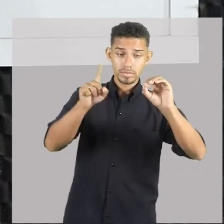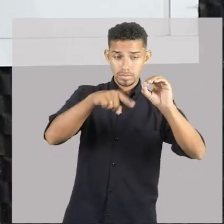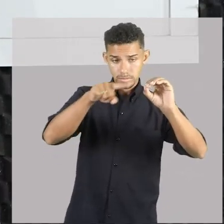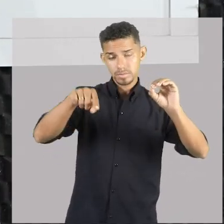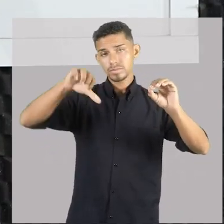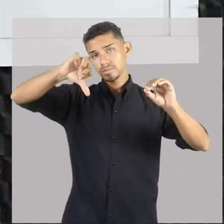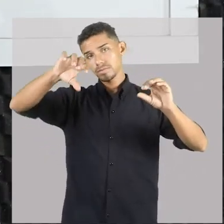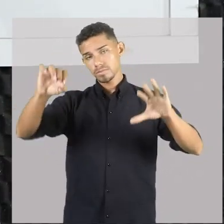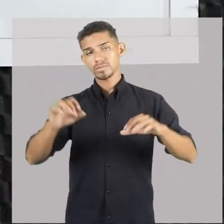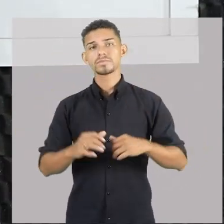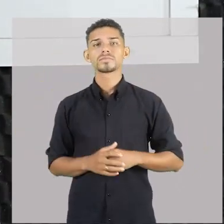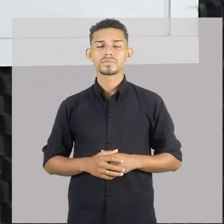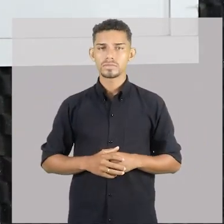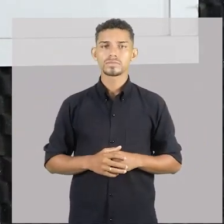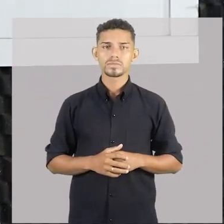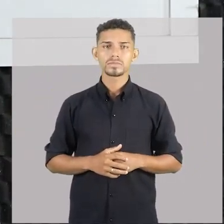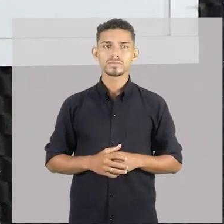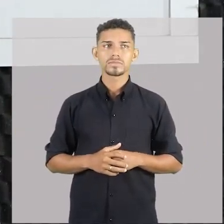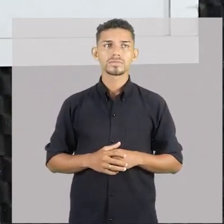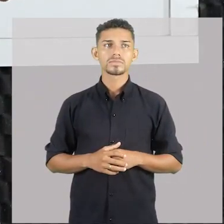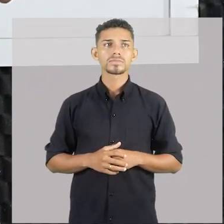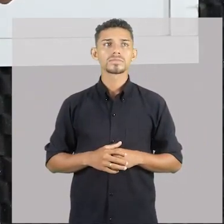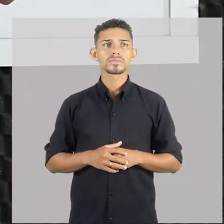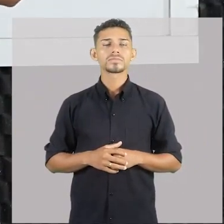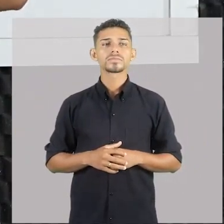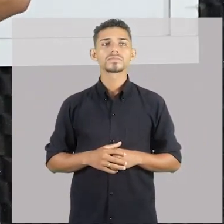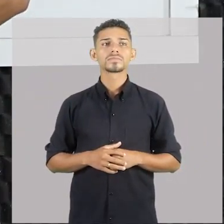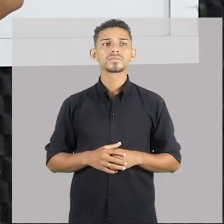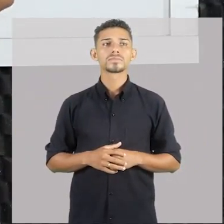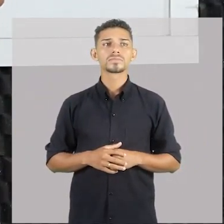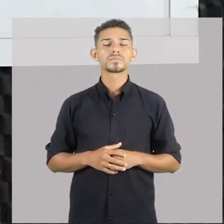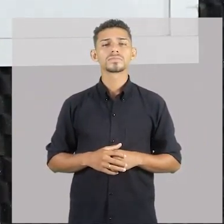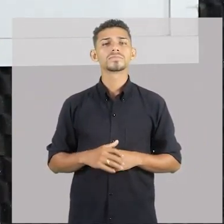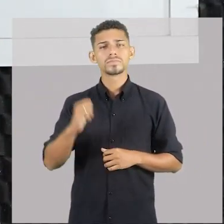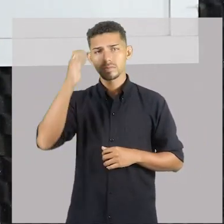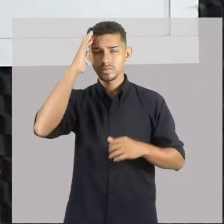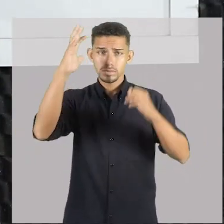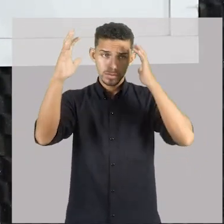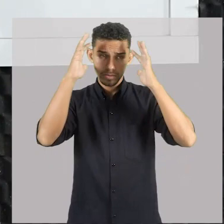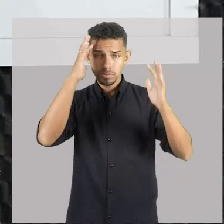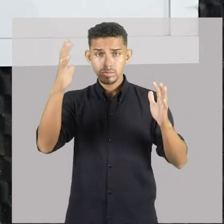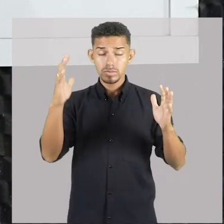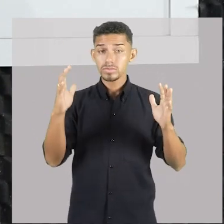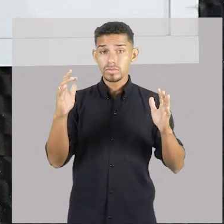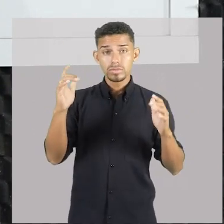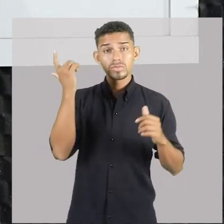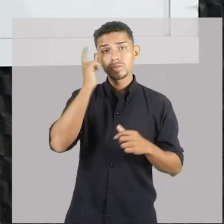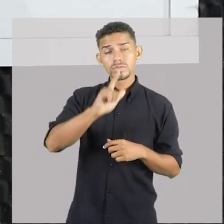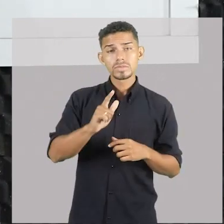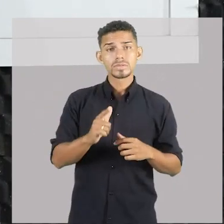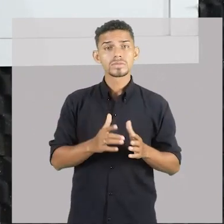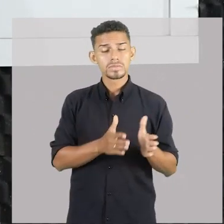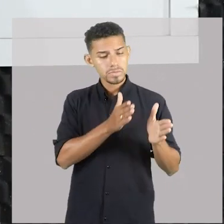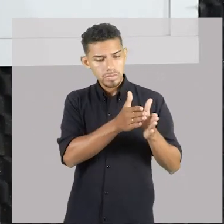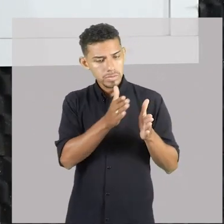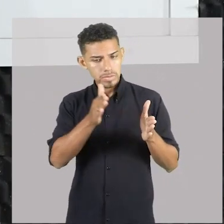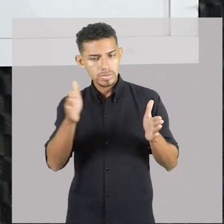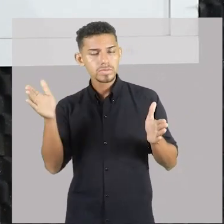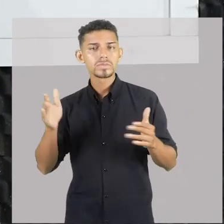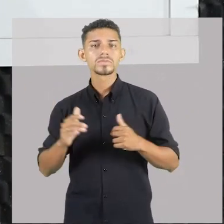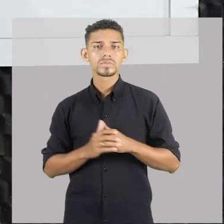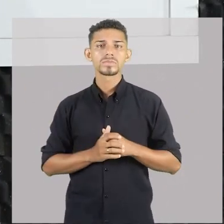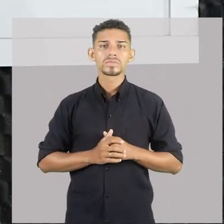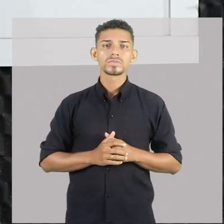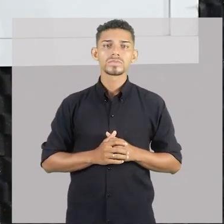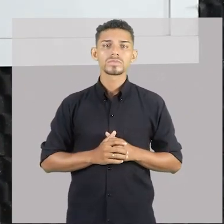vezes 90. E assim sucessivamente. É só para vocês terem uma noção do que eu quero falar. Cada carguinha que passar vem com